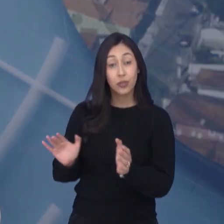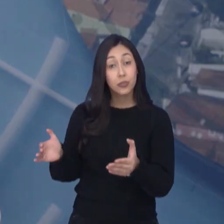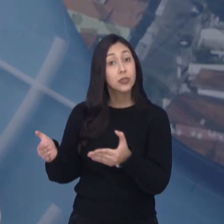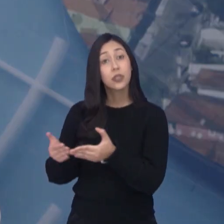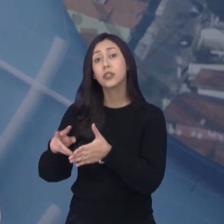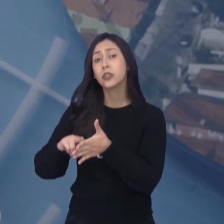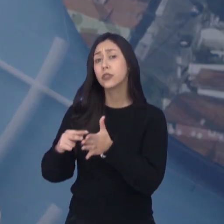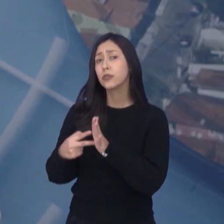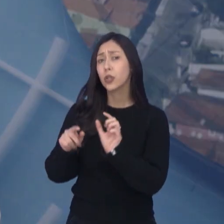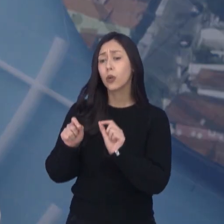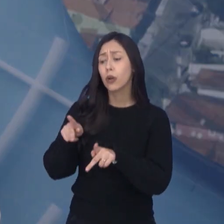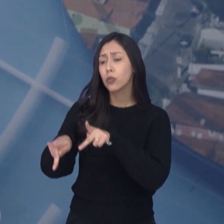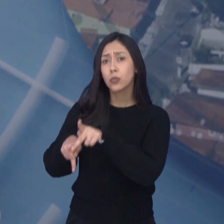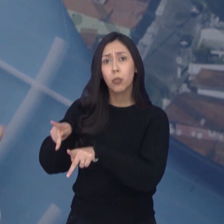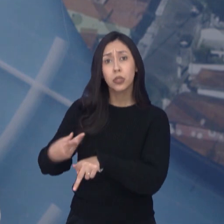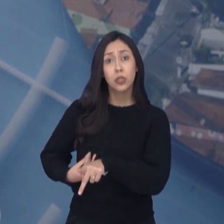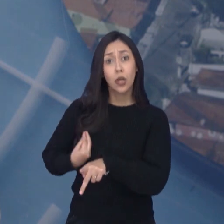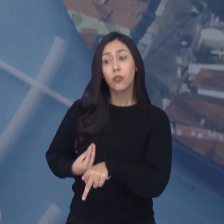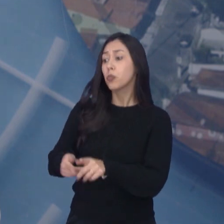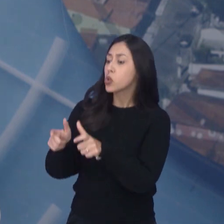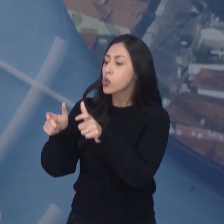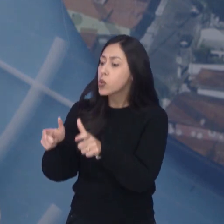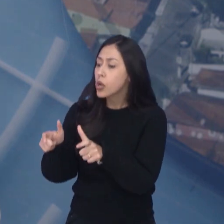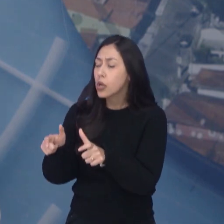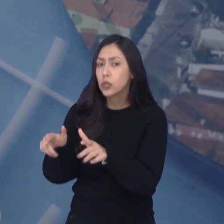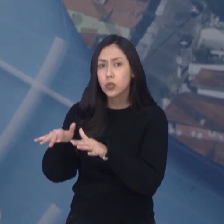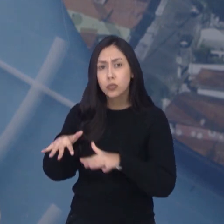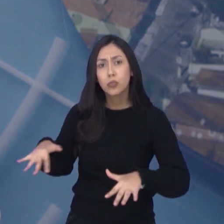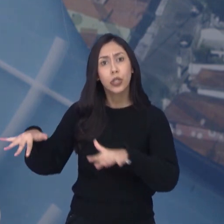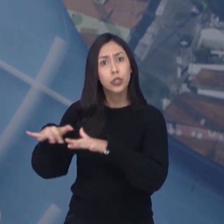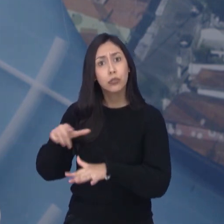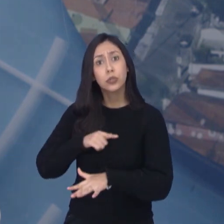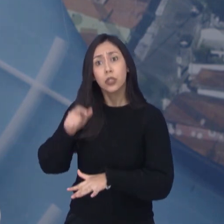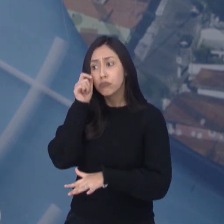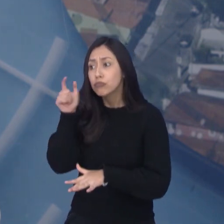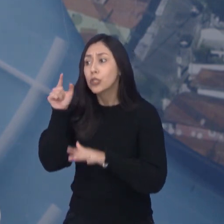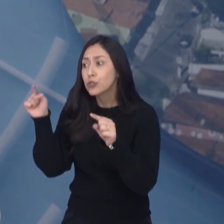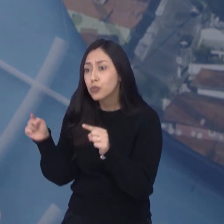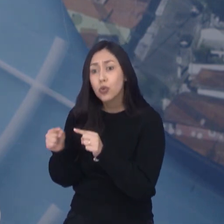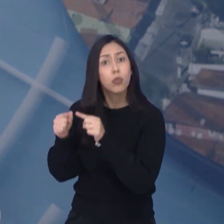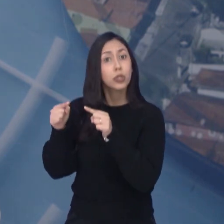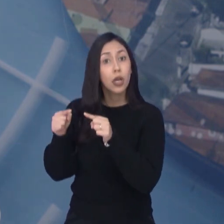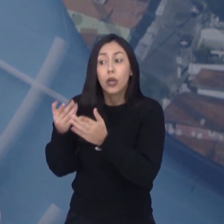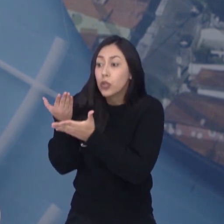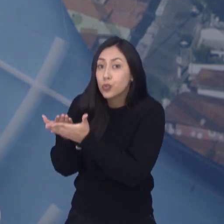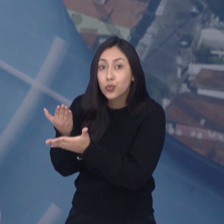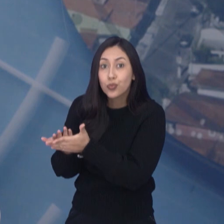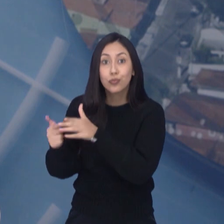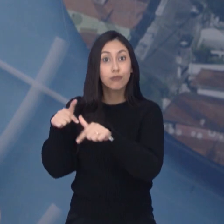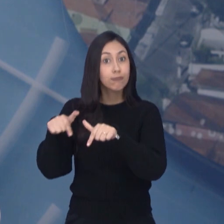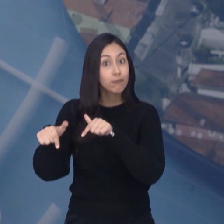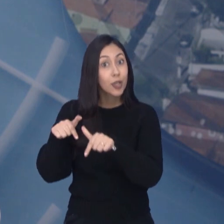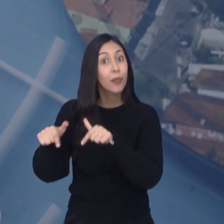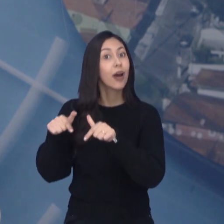comunidade é uma população que vive num local ou região ligada por interesses comuns, onde estudam, trabalham e